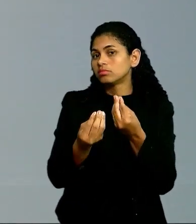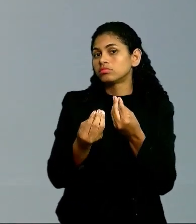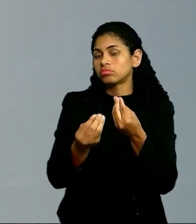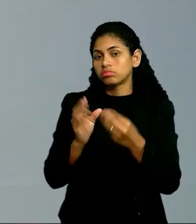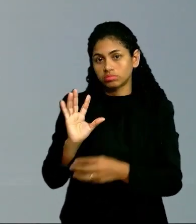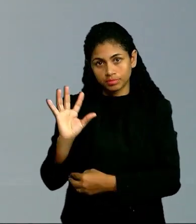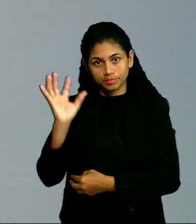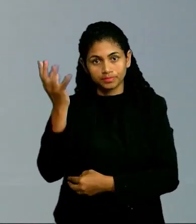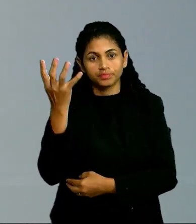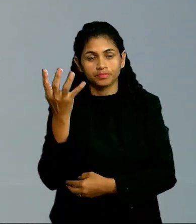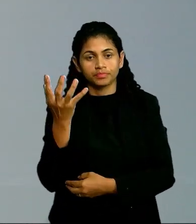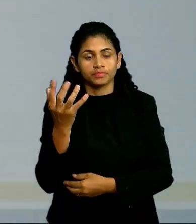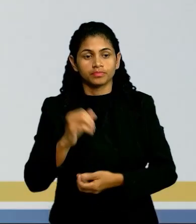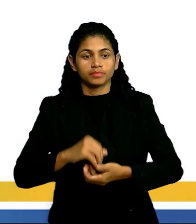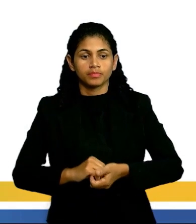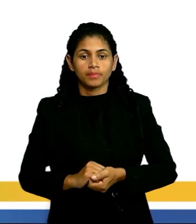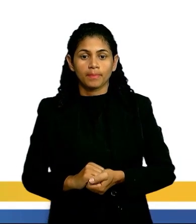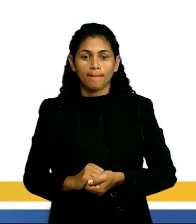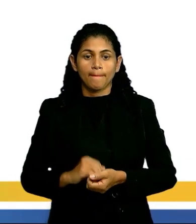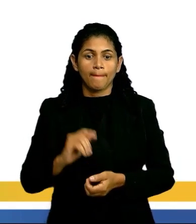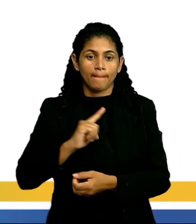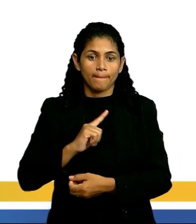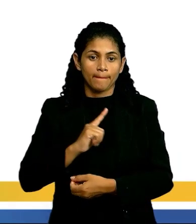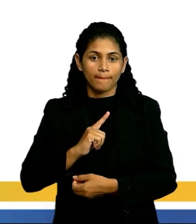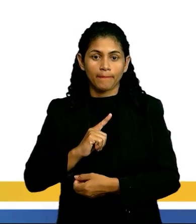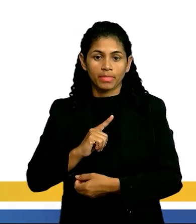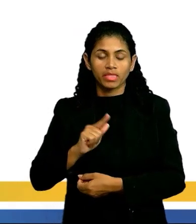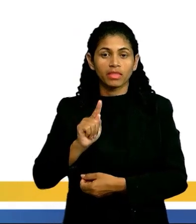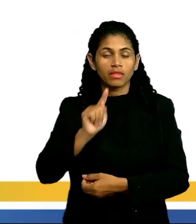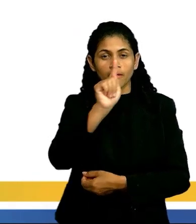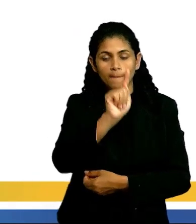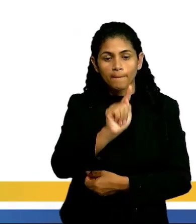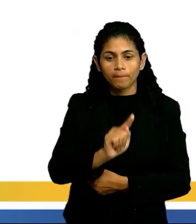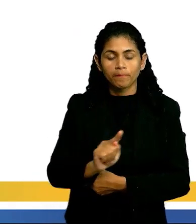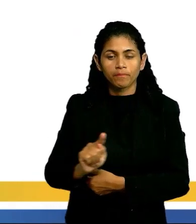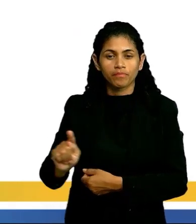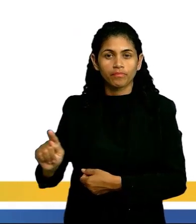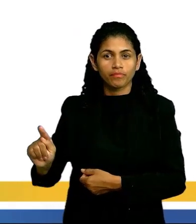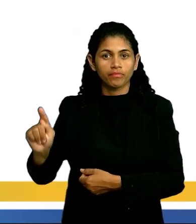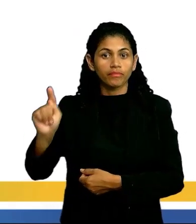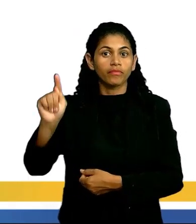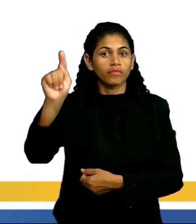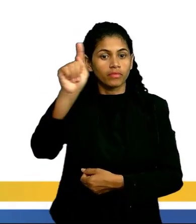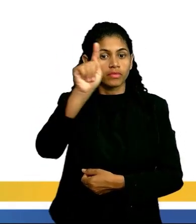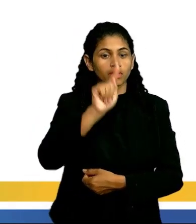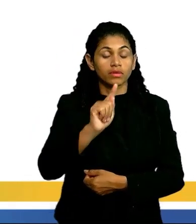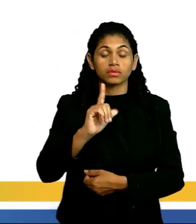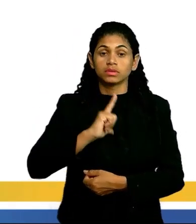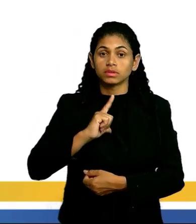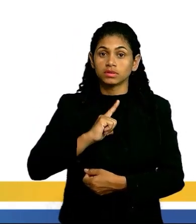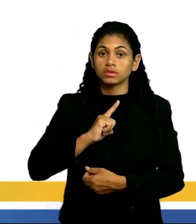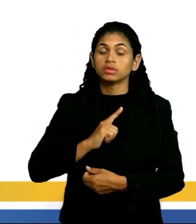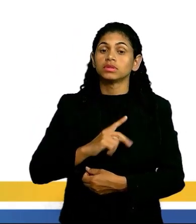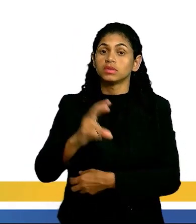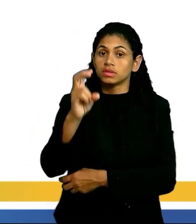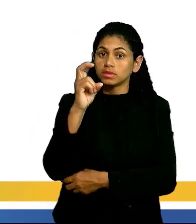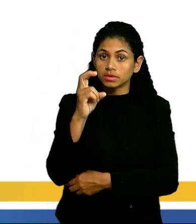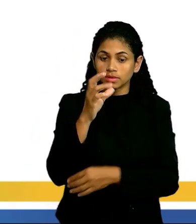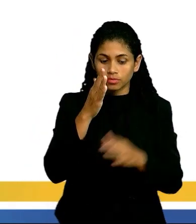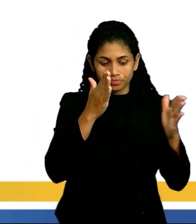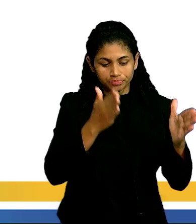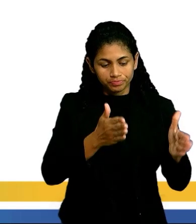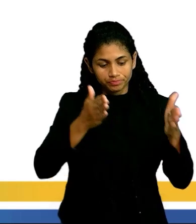ciclo da desnitrificação do nitrogênio. Então é o ciclo do nitrogênio. Então eu tenho ali 5 etapas, onde o